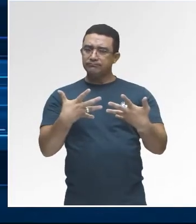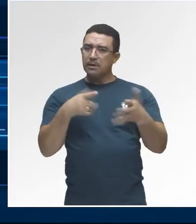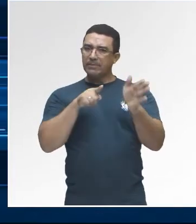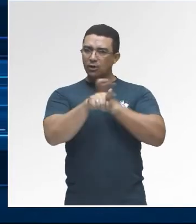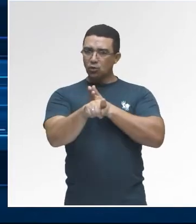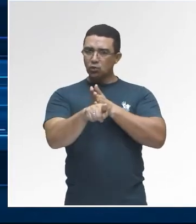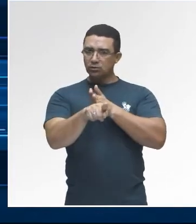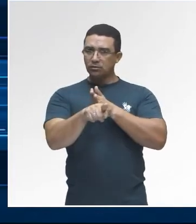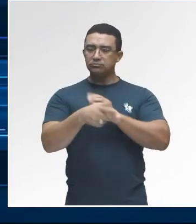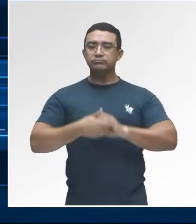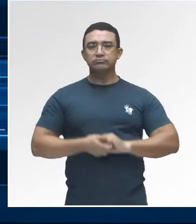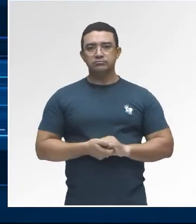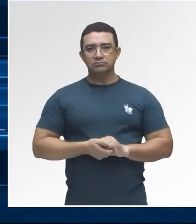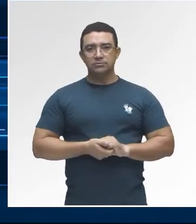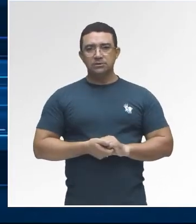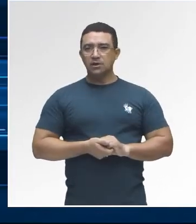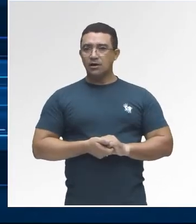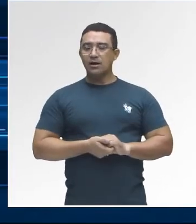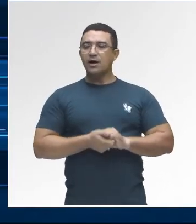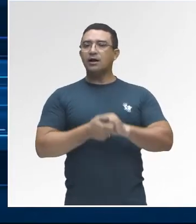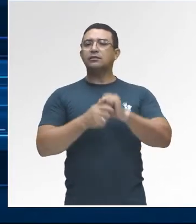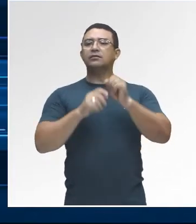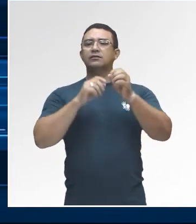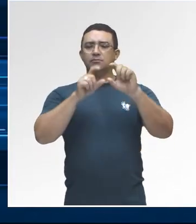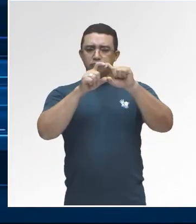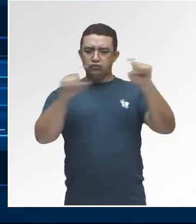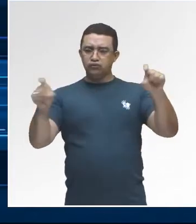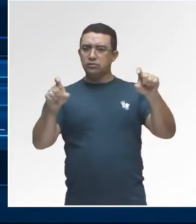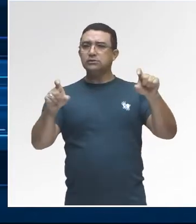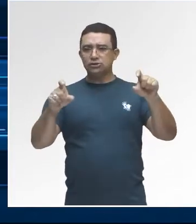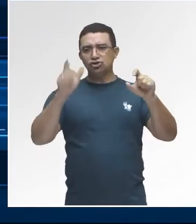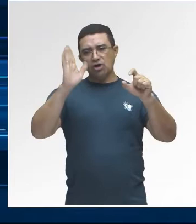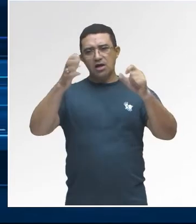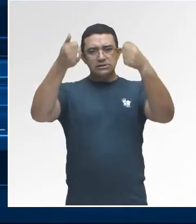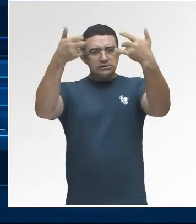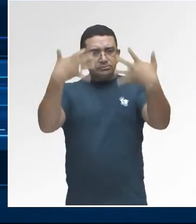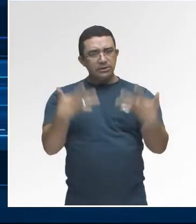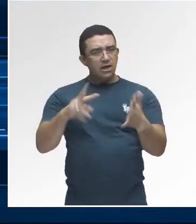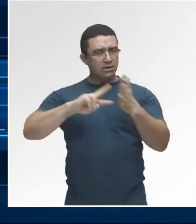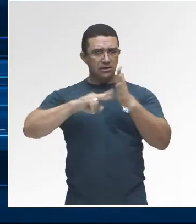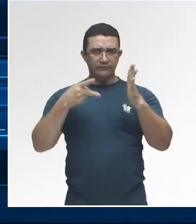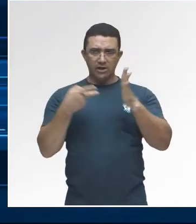falar sobre mais coisas sobre isso? Sim, mas basicamente